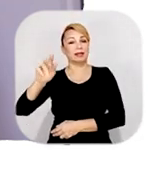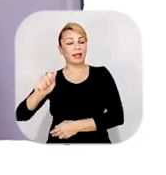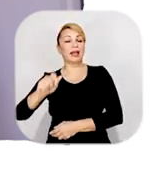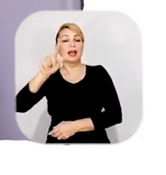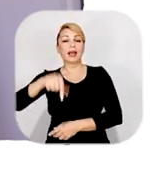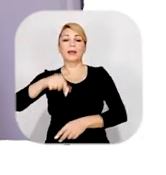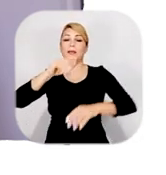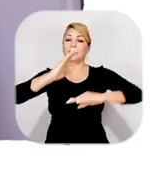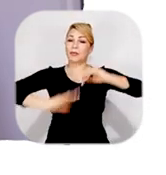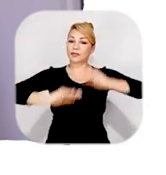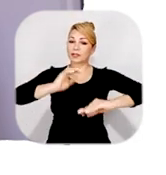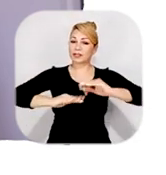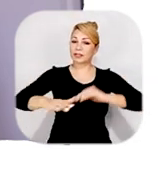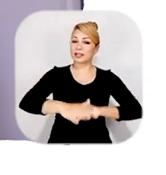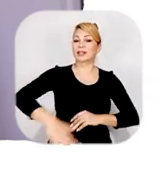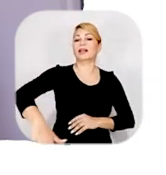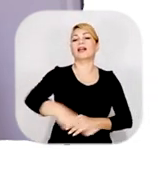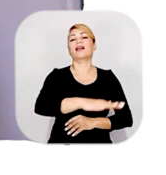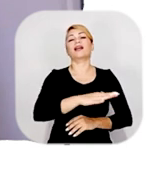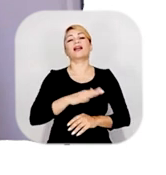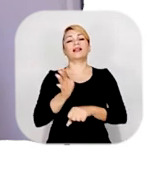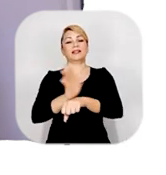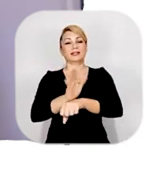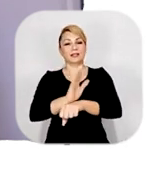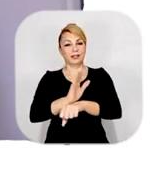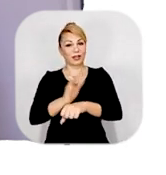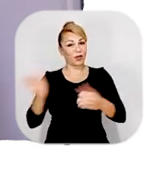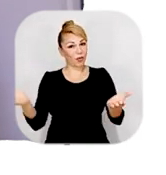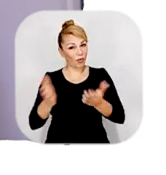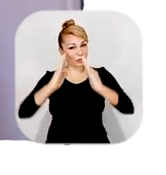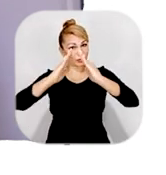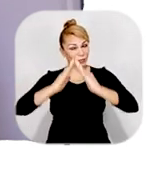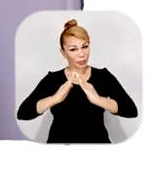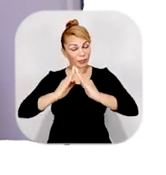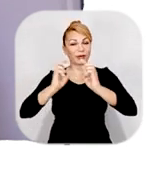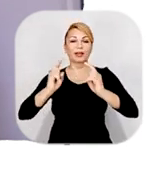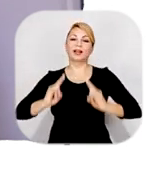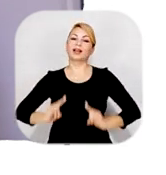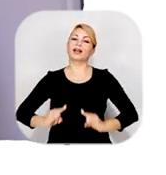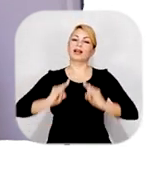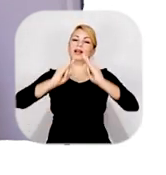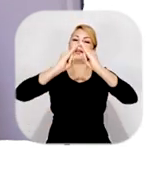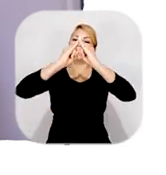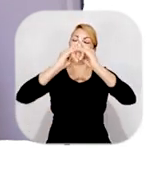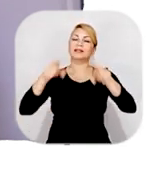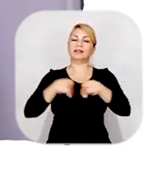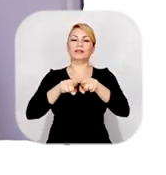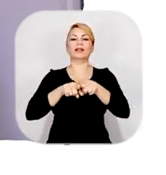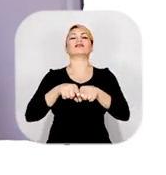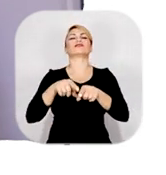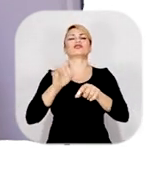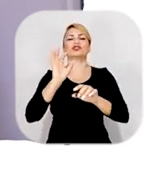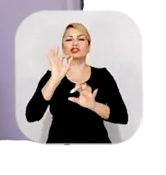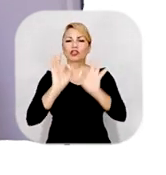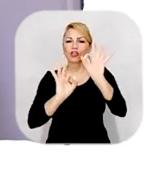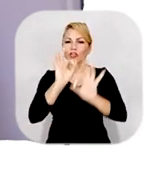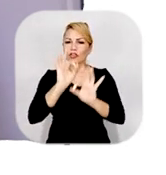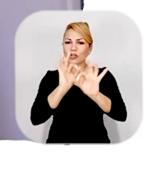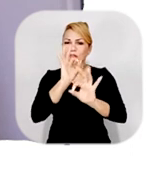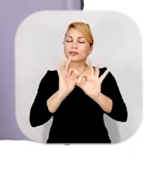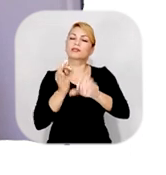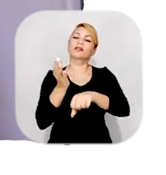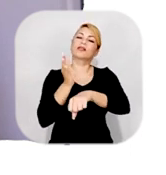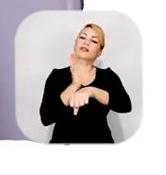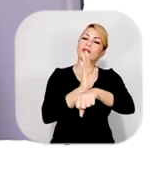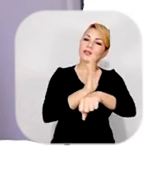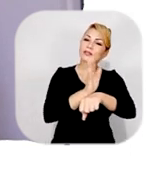vive em Paris e fez um filme também sobre como um desdobramento do trabalho da Gleice.